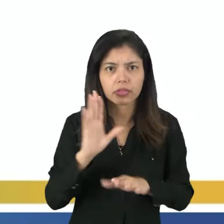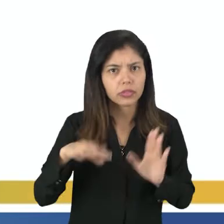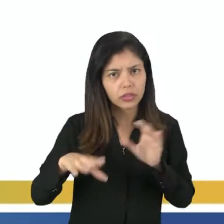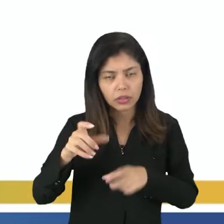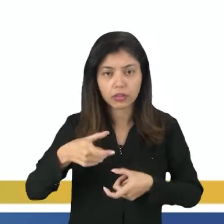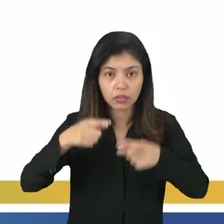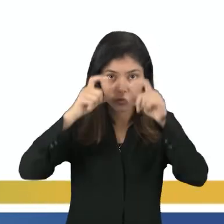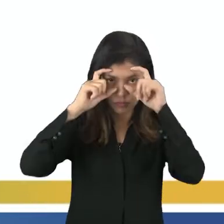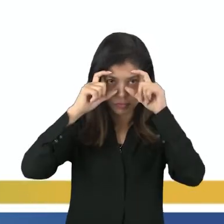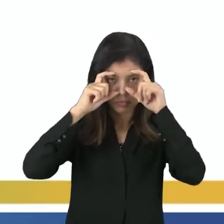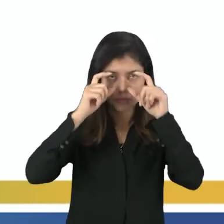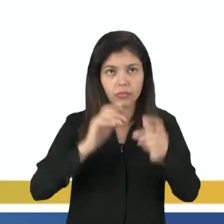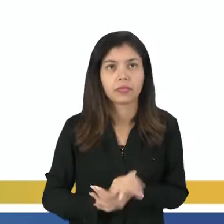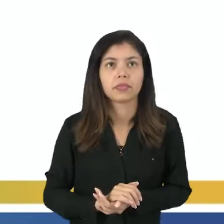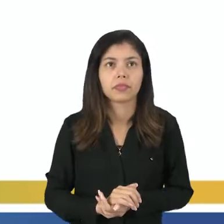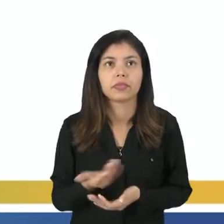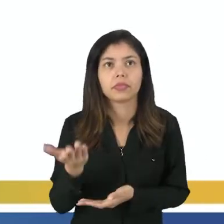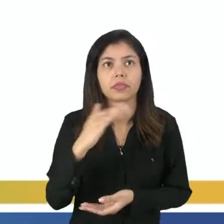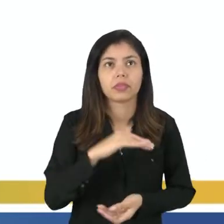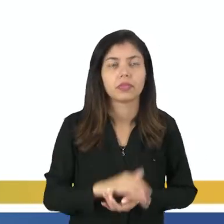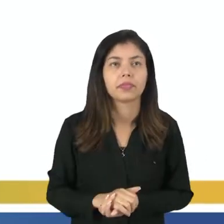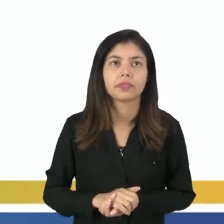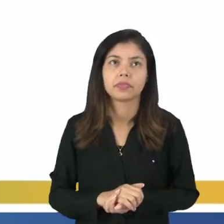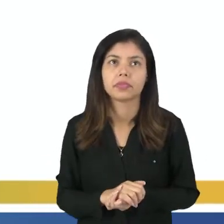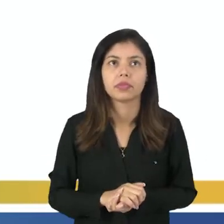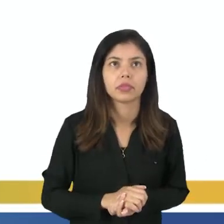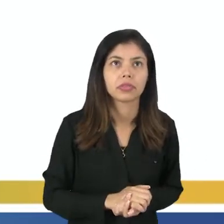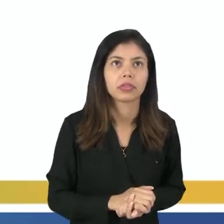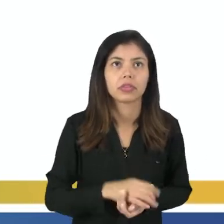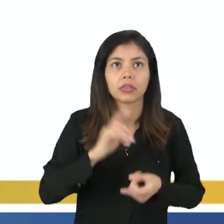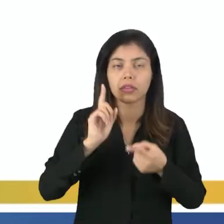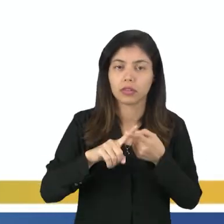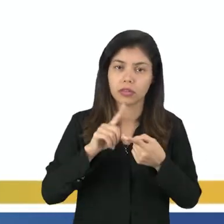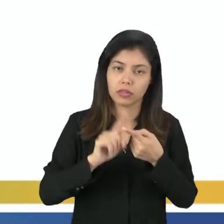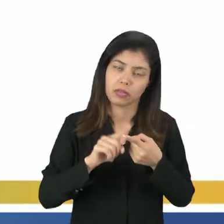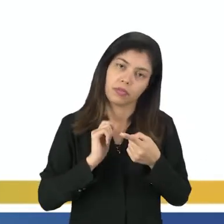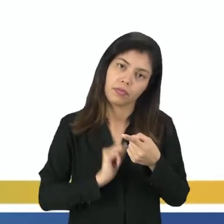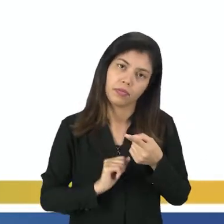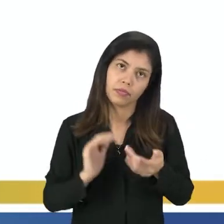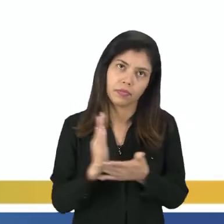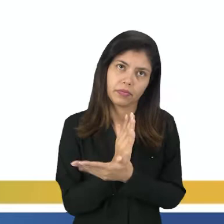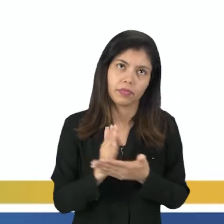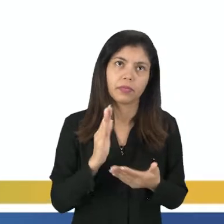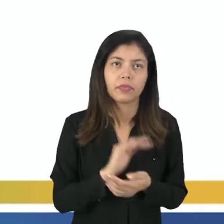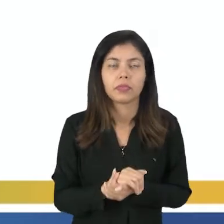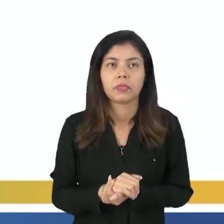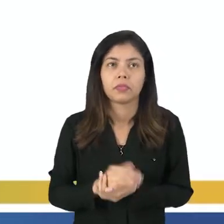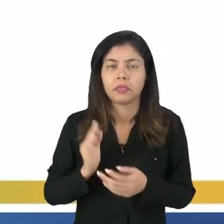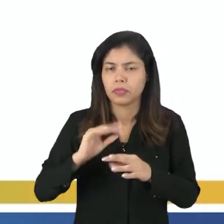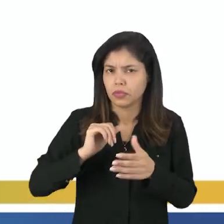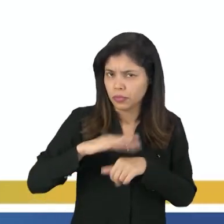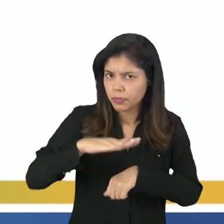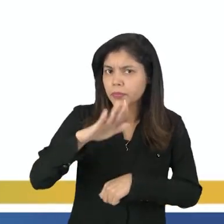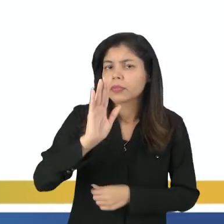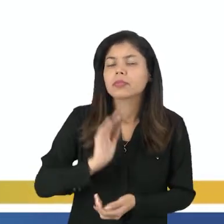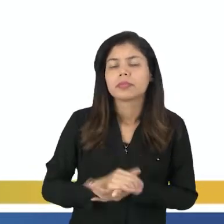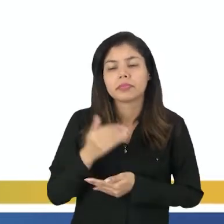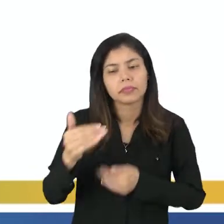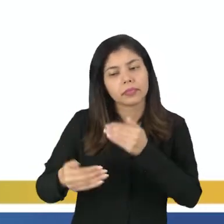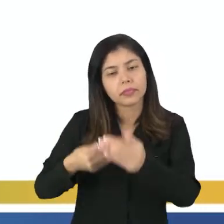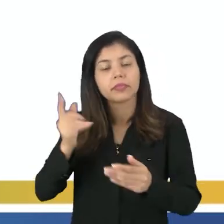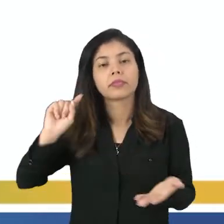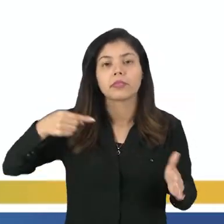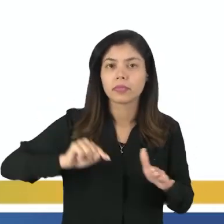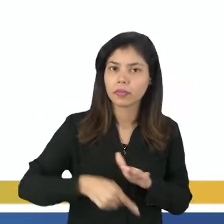uma lente corretiva. Então vamos lá. Ó. Os princípios da óptica, coloquei ali alguns, né? Claro que vai ter mais aí, conforme a